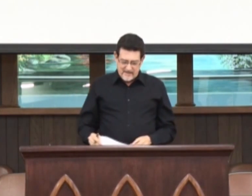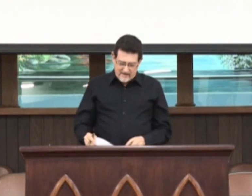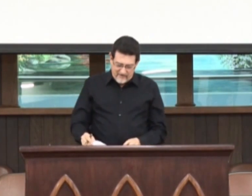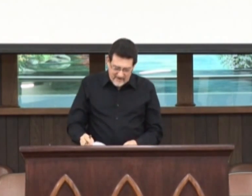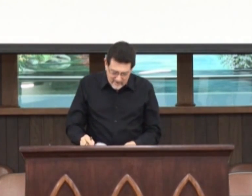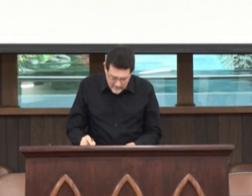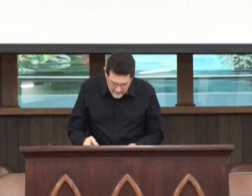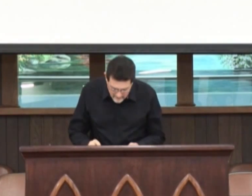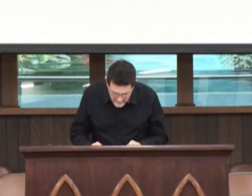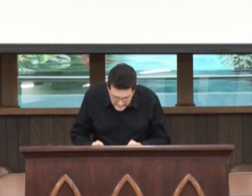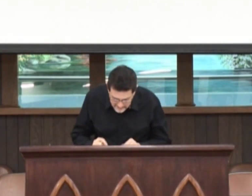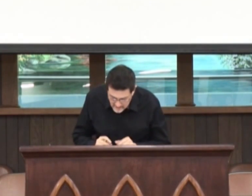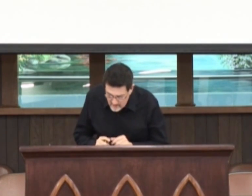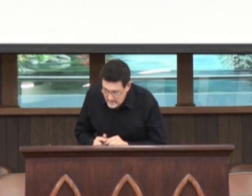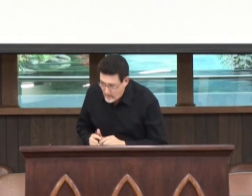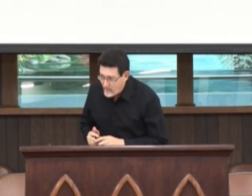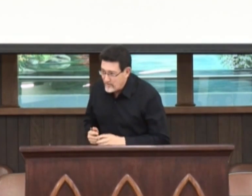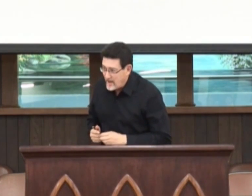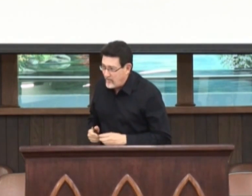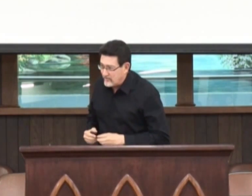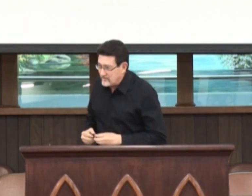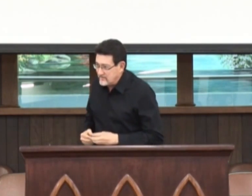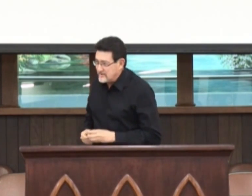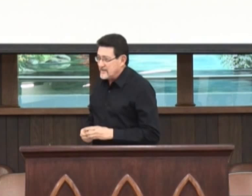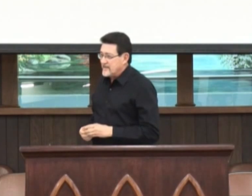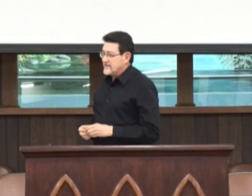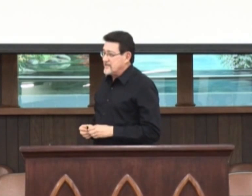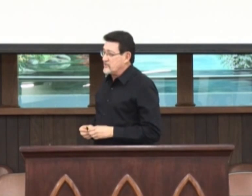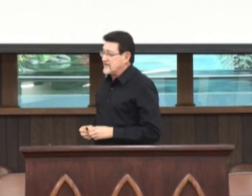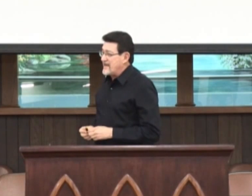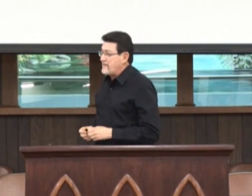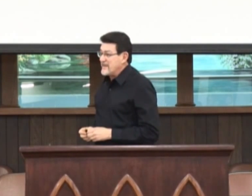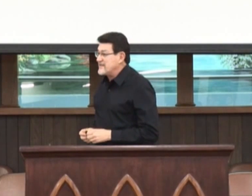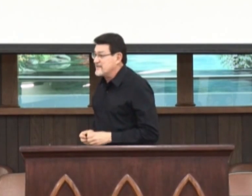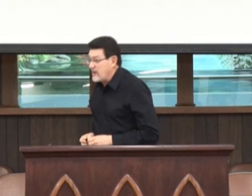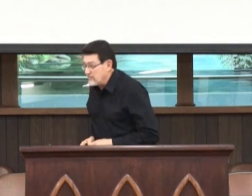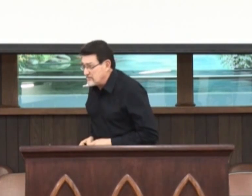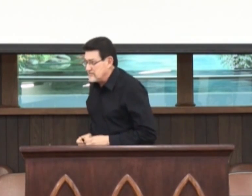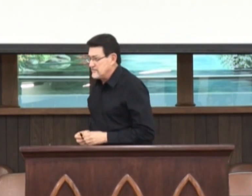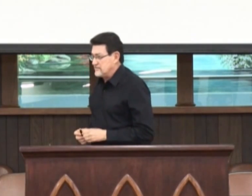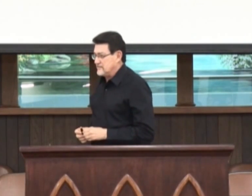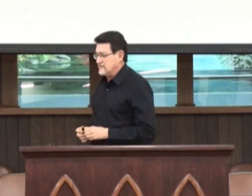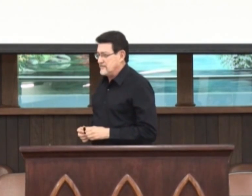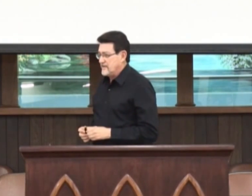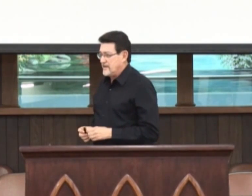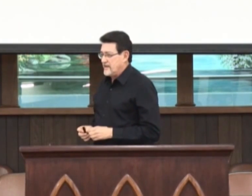Ele disse, filho, eu te chamei para comunhão, você só está na petição.